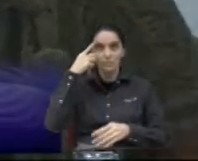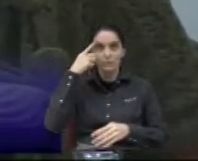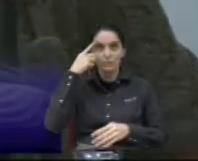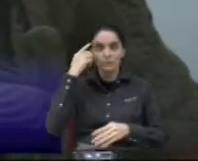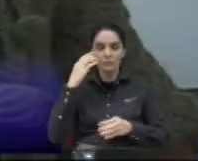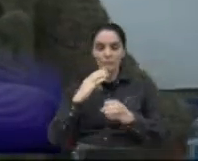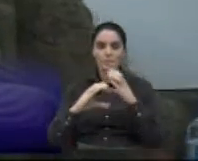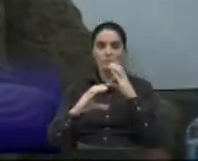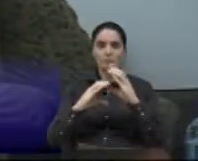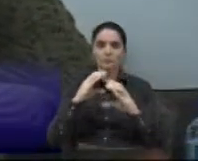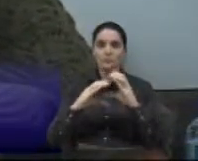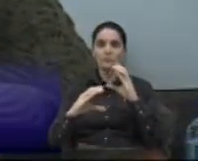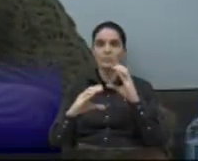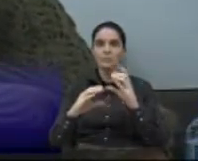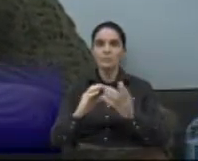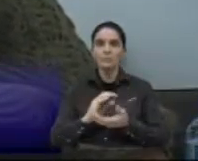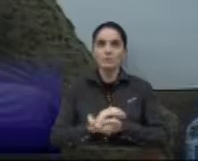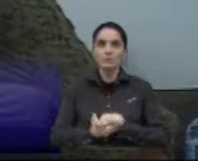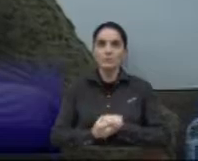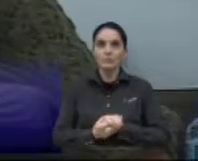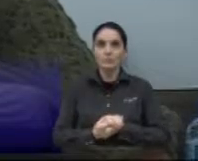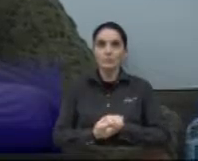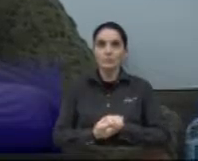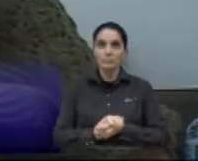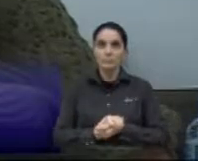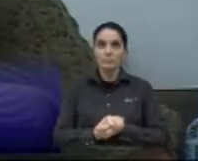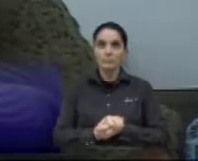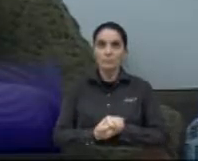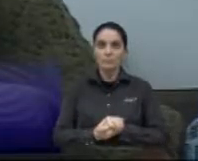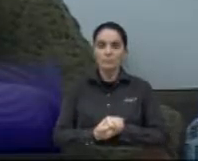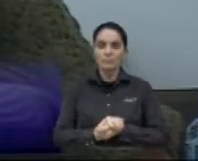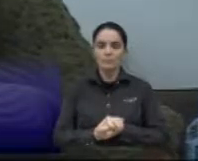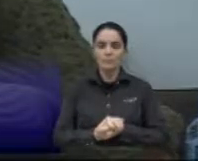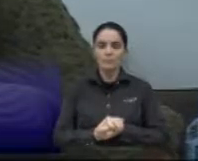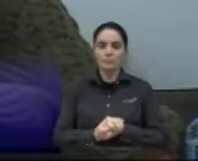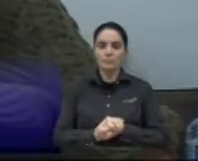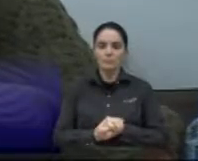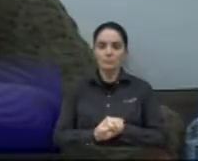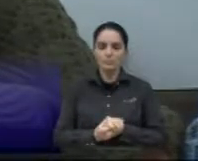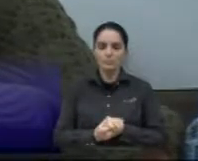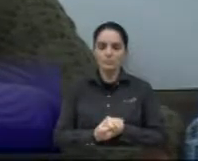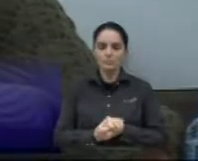cantaria a musiquinha se estivesse presente. Na verdade,